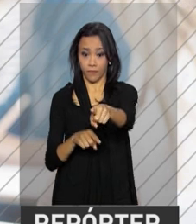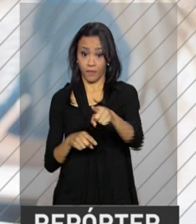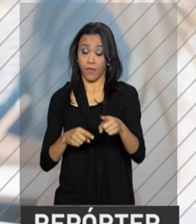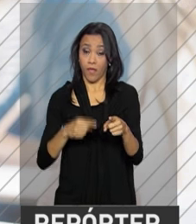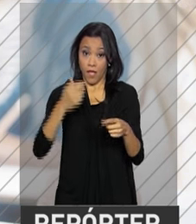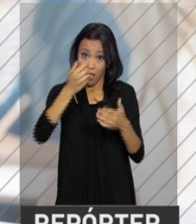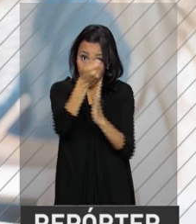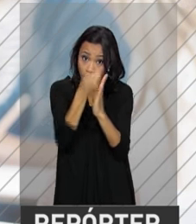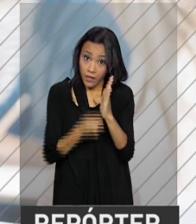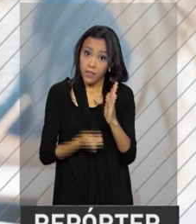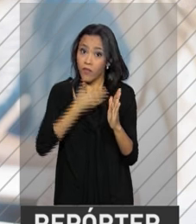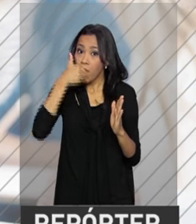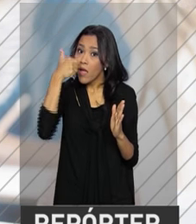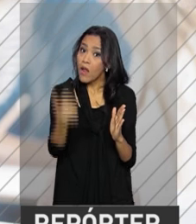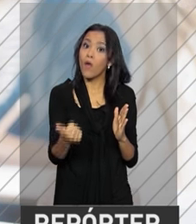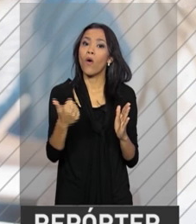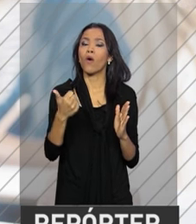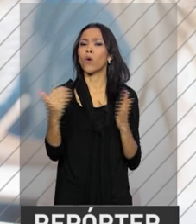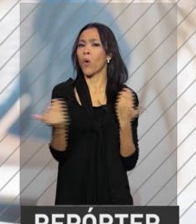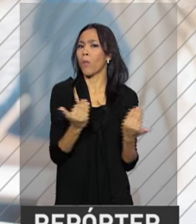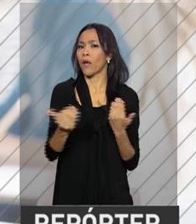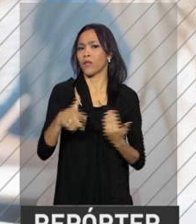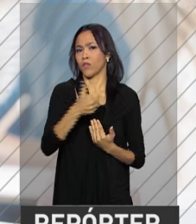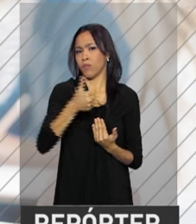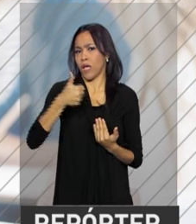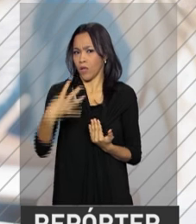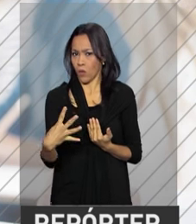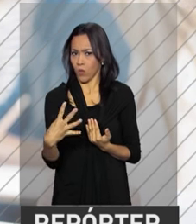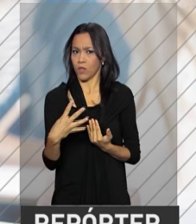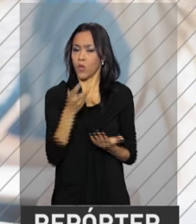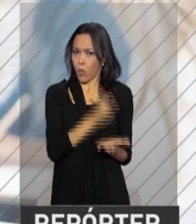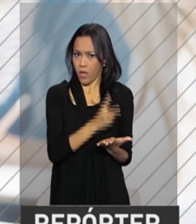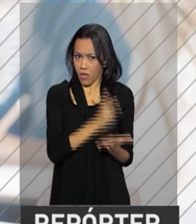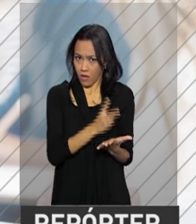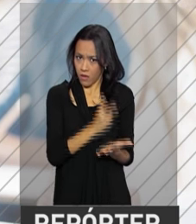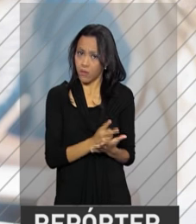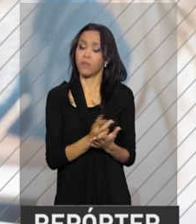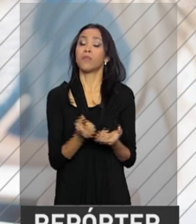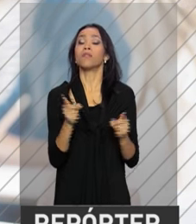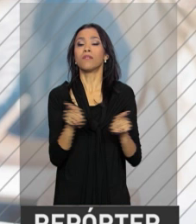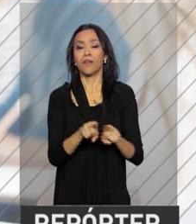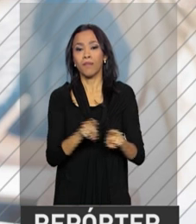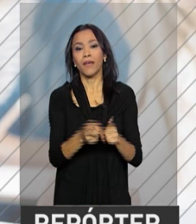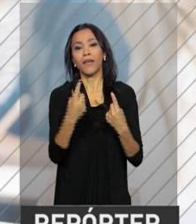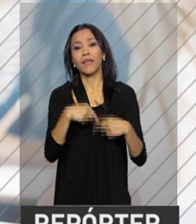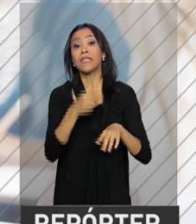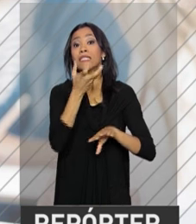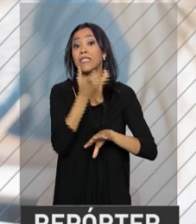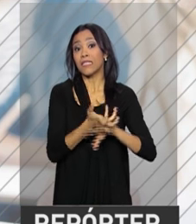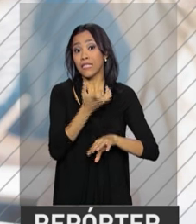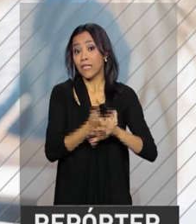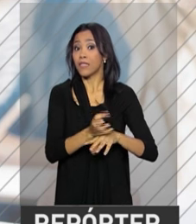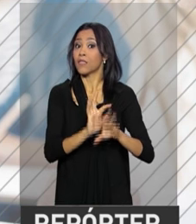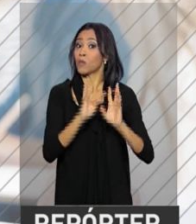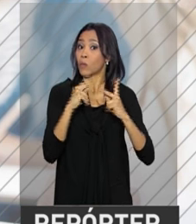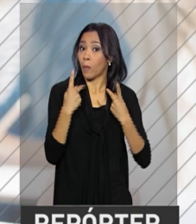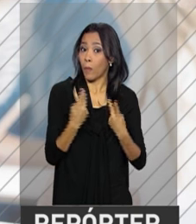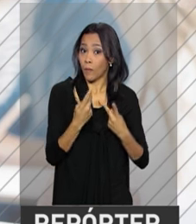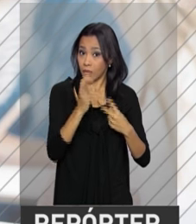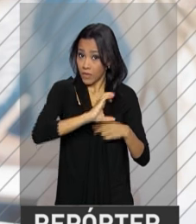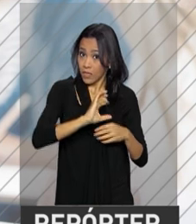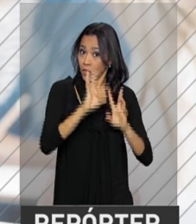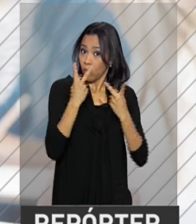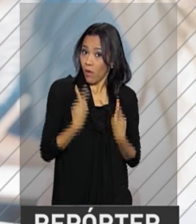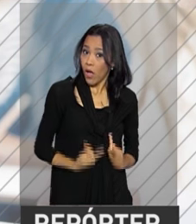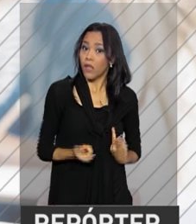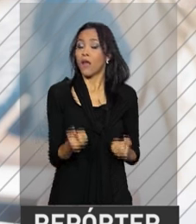na redação foi melhor do que em 2014. O mesmo foi verificado no caso das ciências humanas. Nas outras